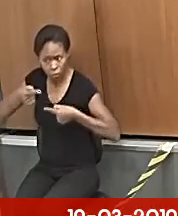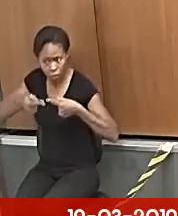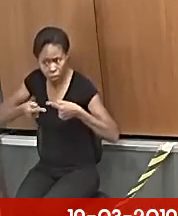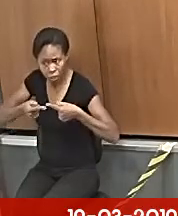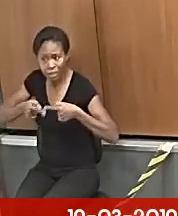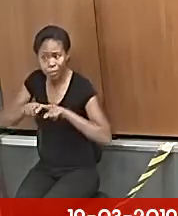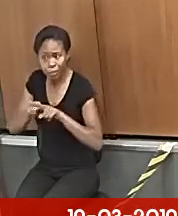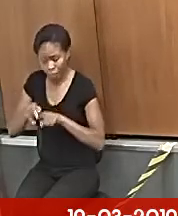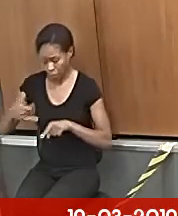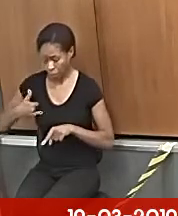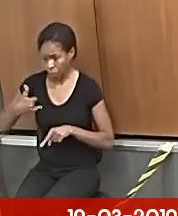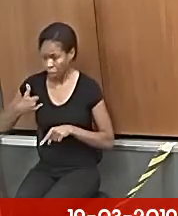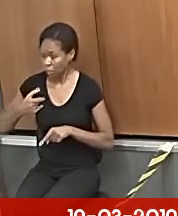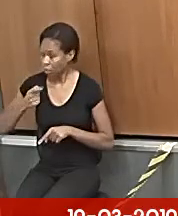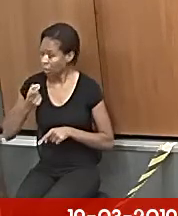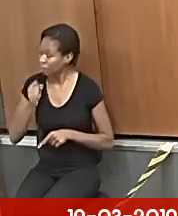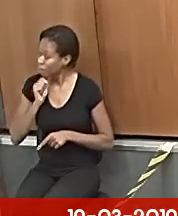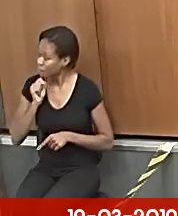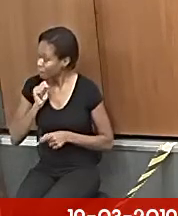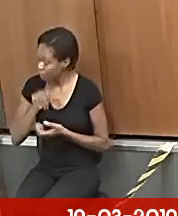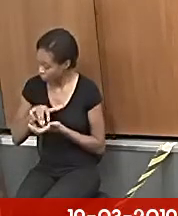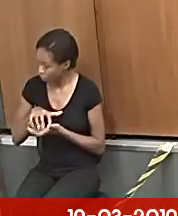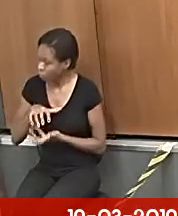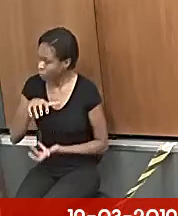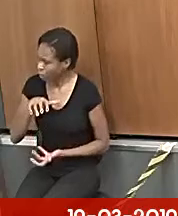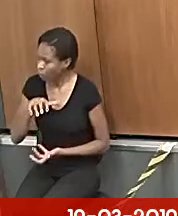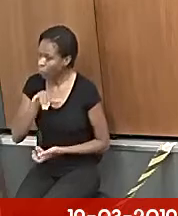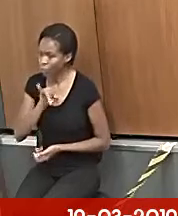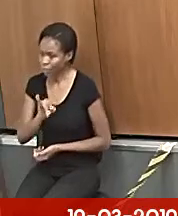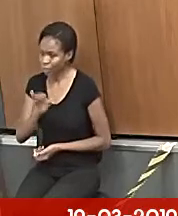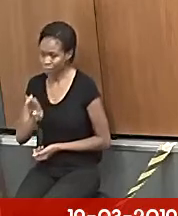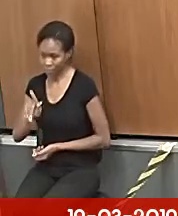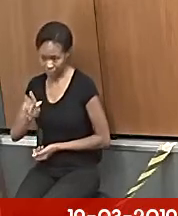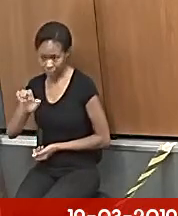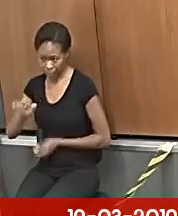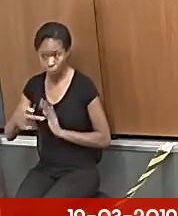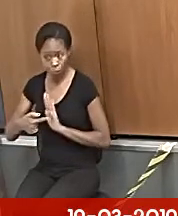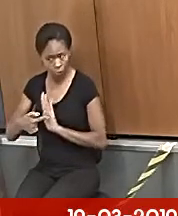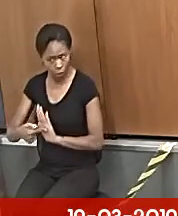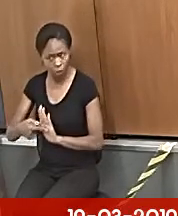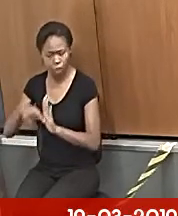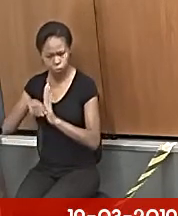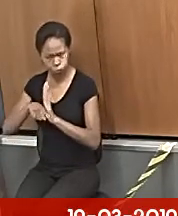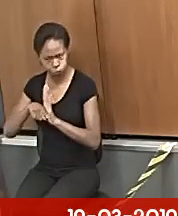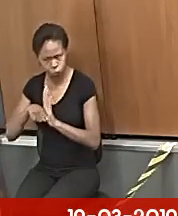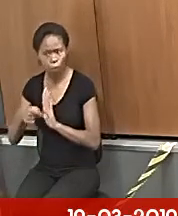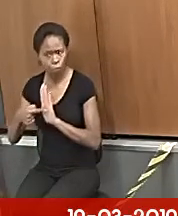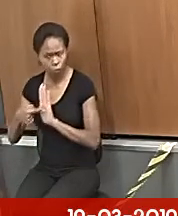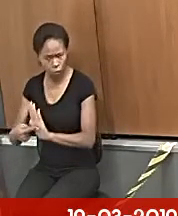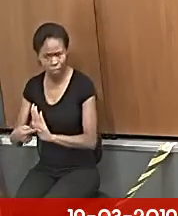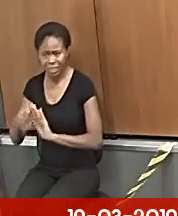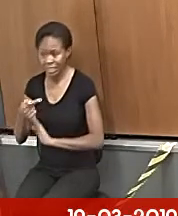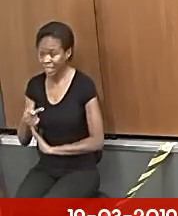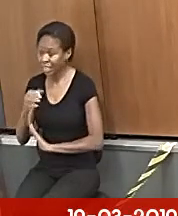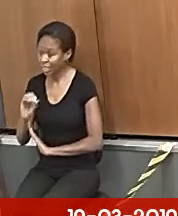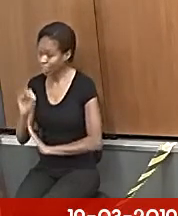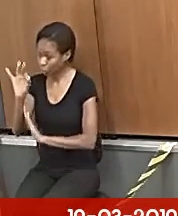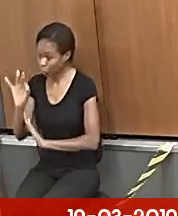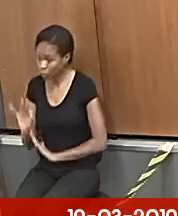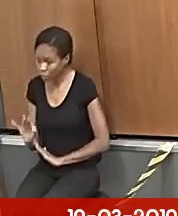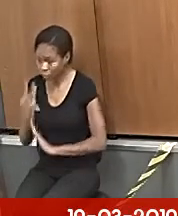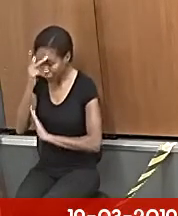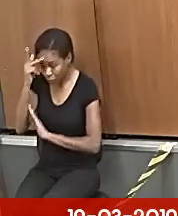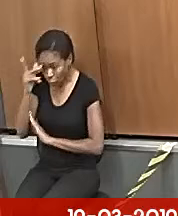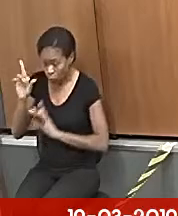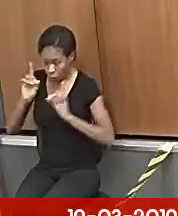e pesquisados o ibge 5 é 70% das pessoas com deficiência têm acima de 20